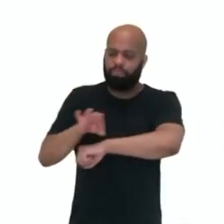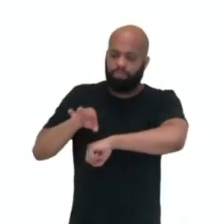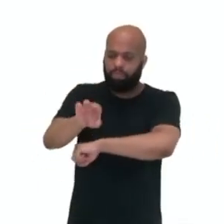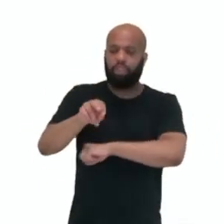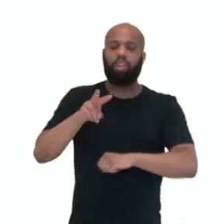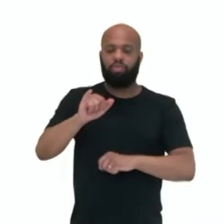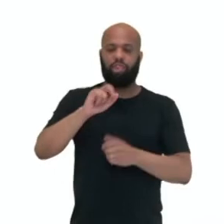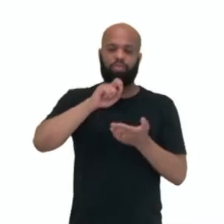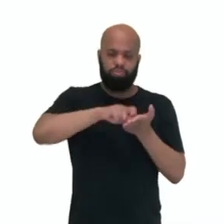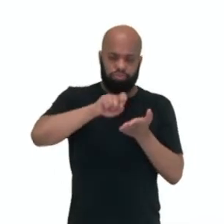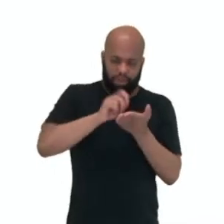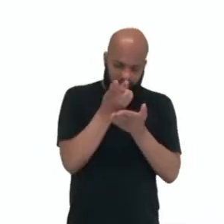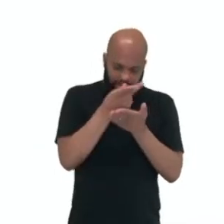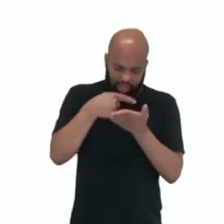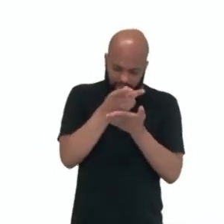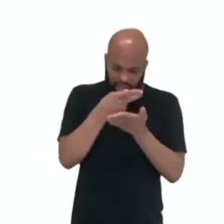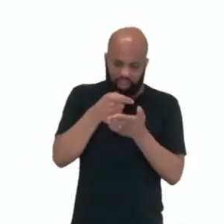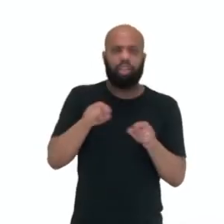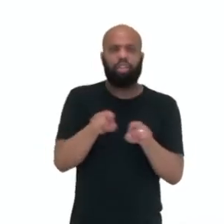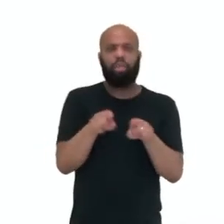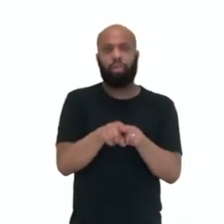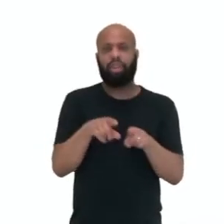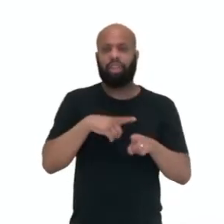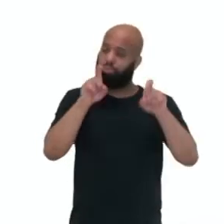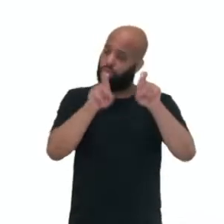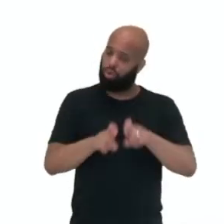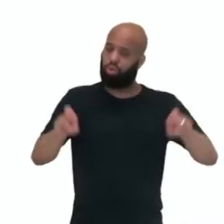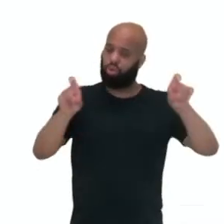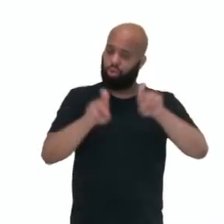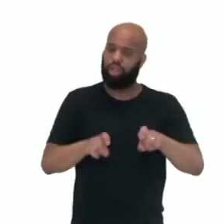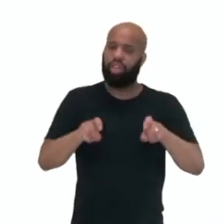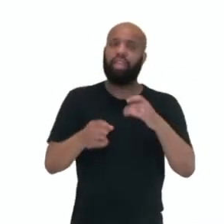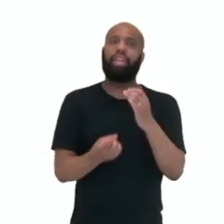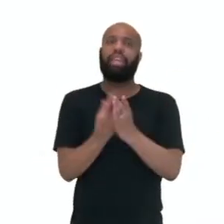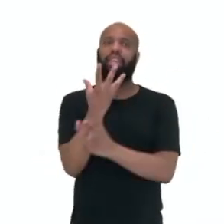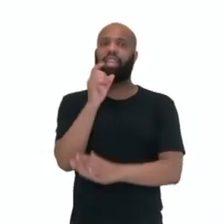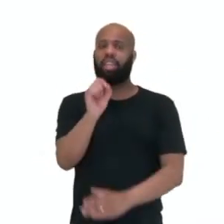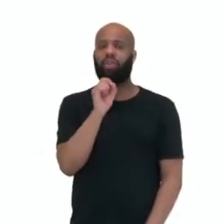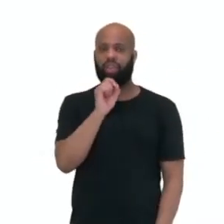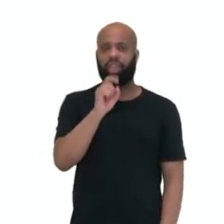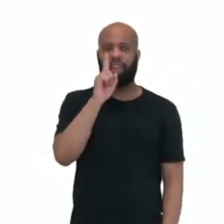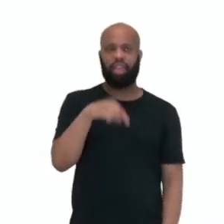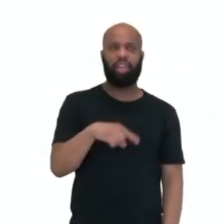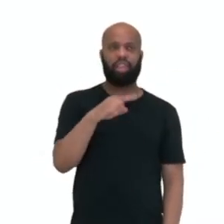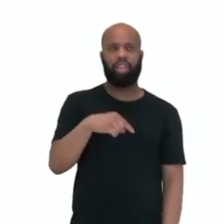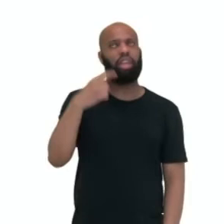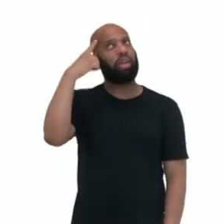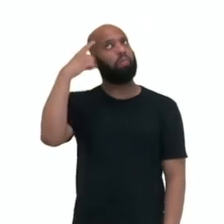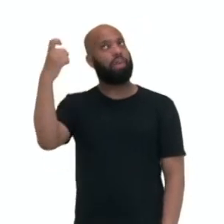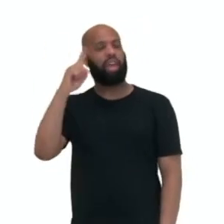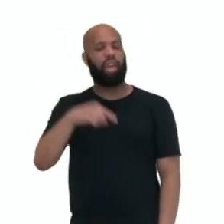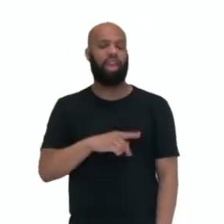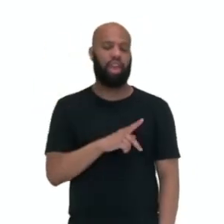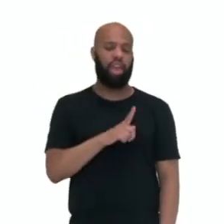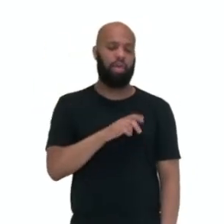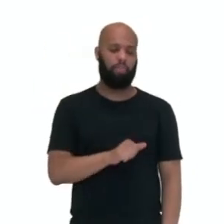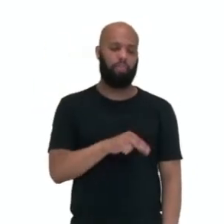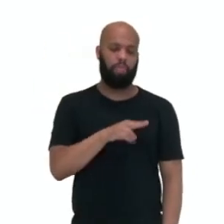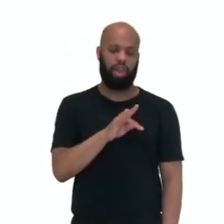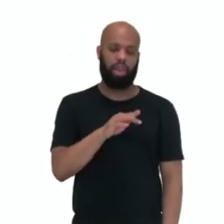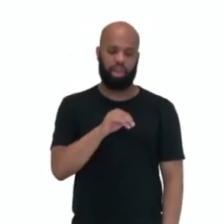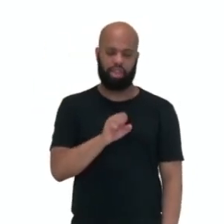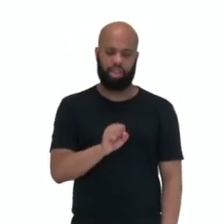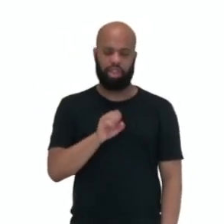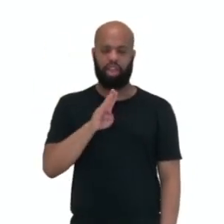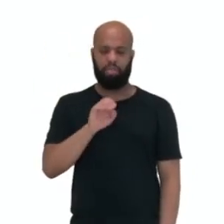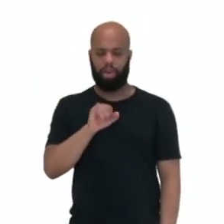para a prancheta de desenho ou para o computador e são criados os croquis, os esboços e as plantas baixas, desenhos